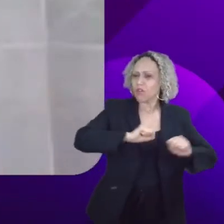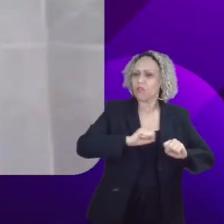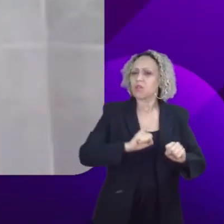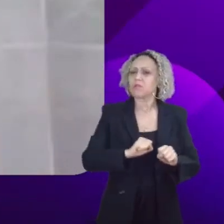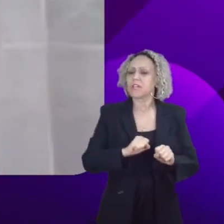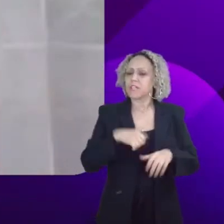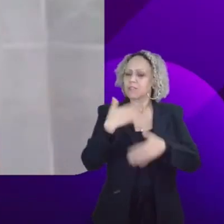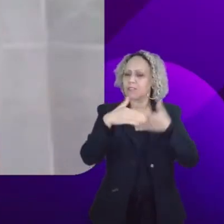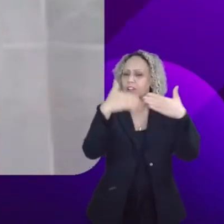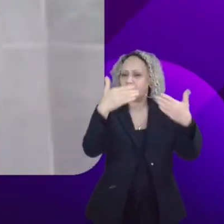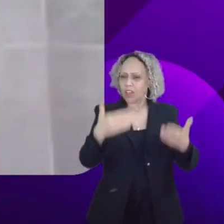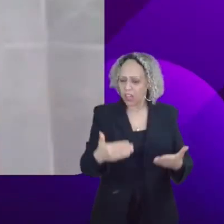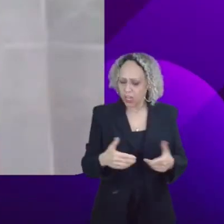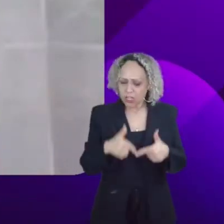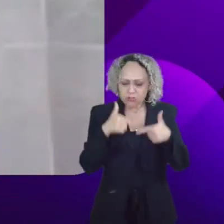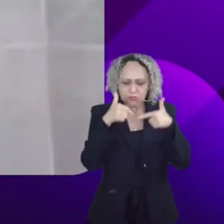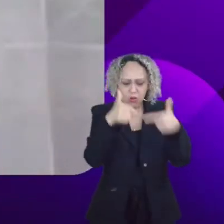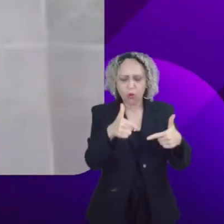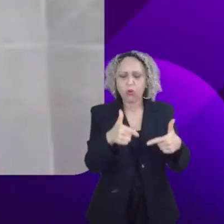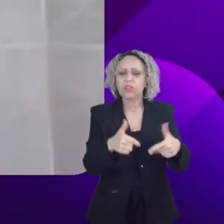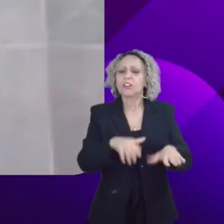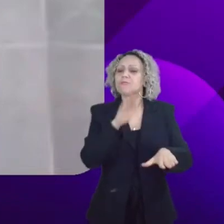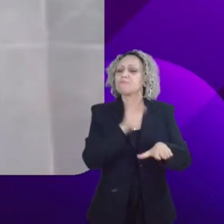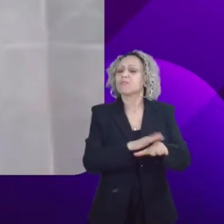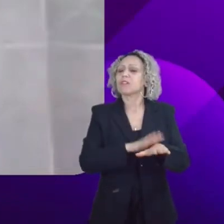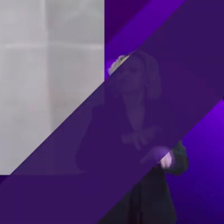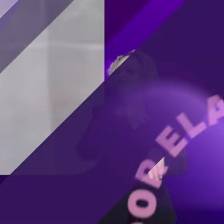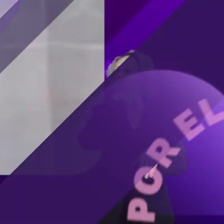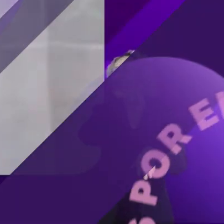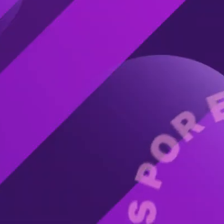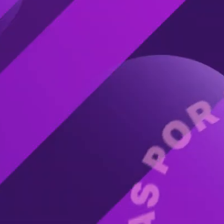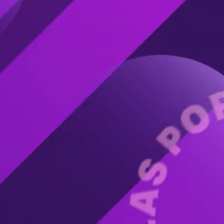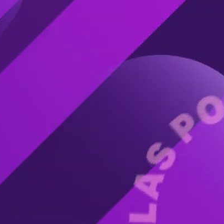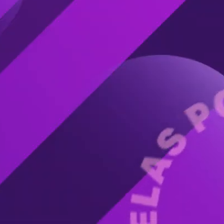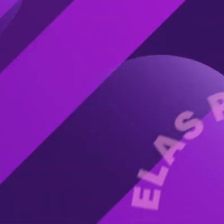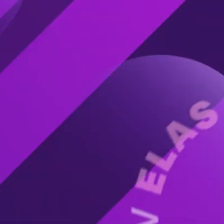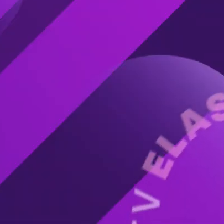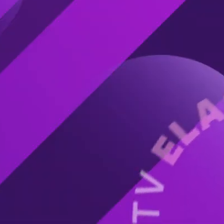e realmente sejam protagonistas das histórias.